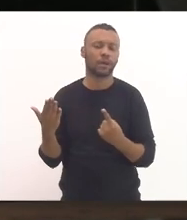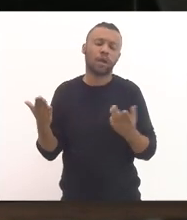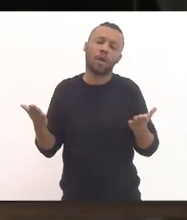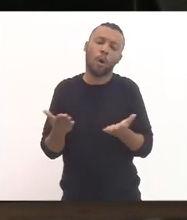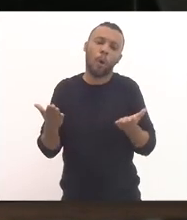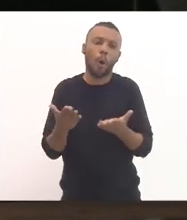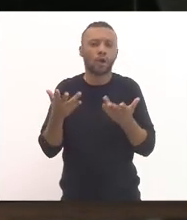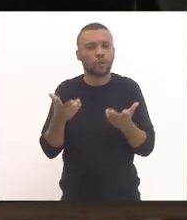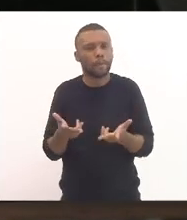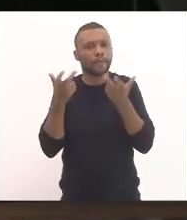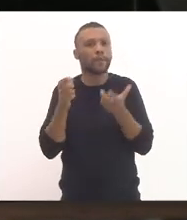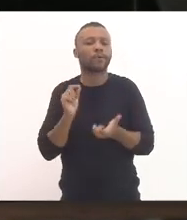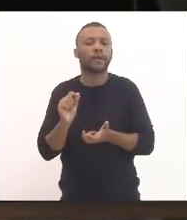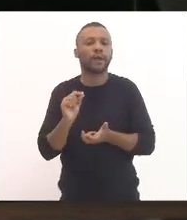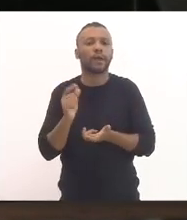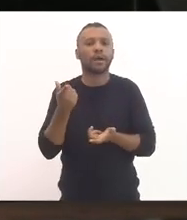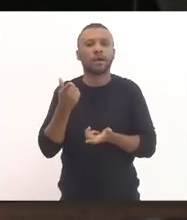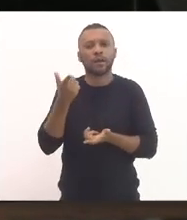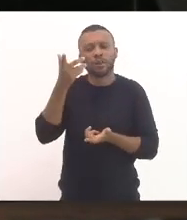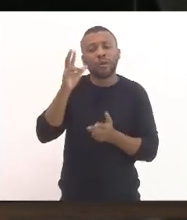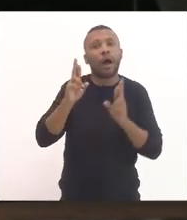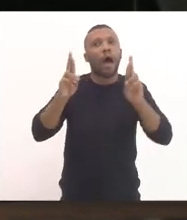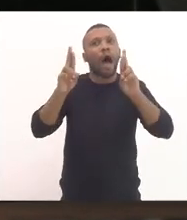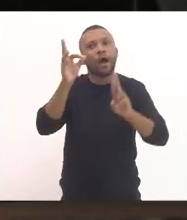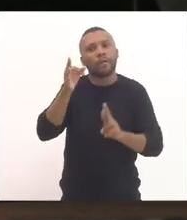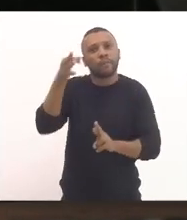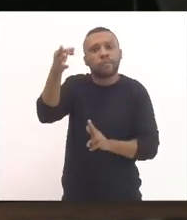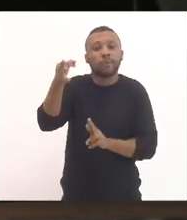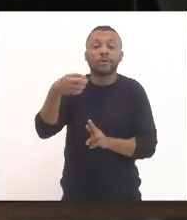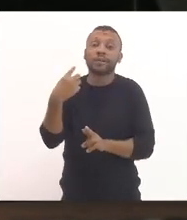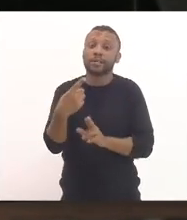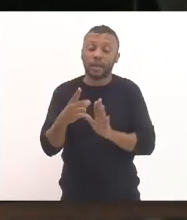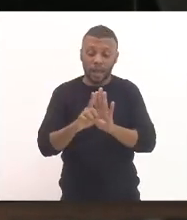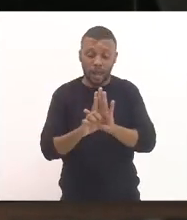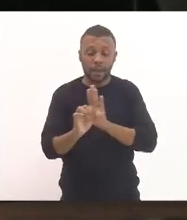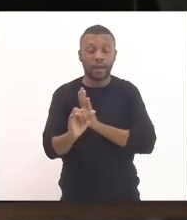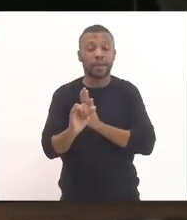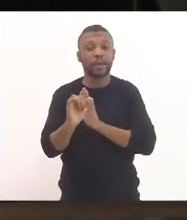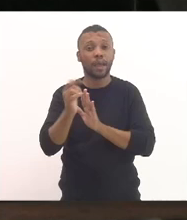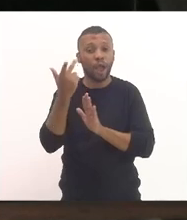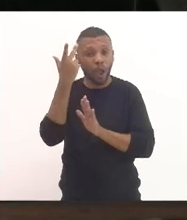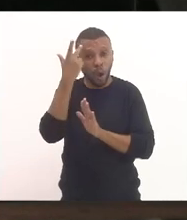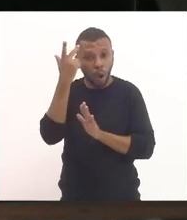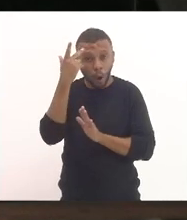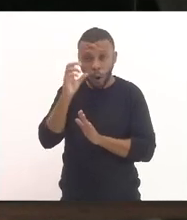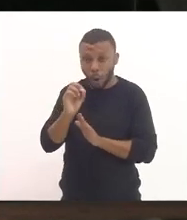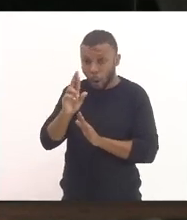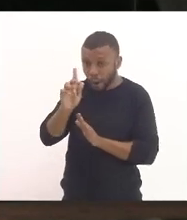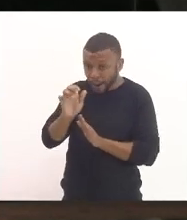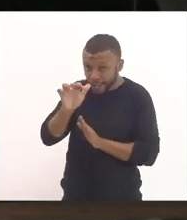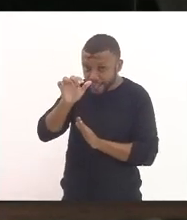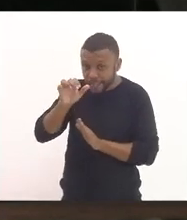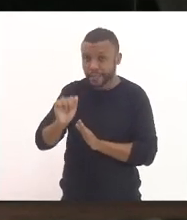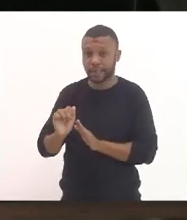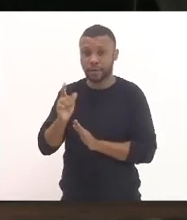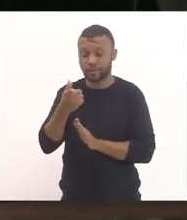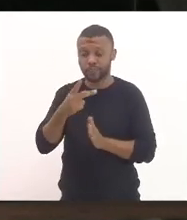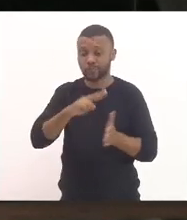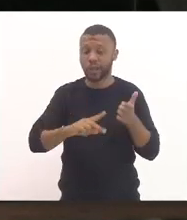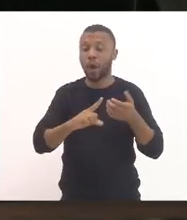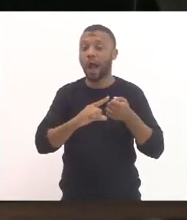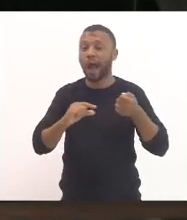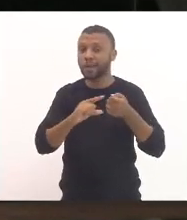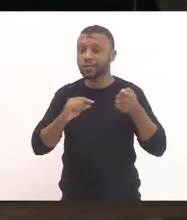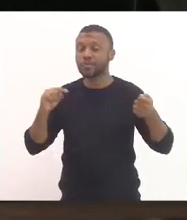vejo hoje uma uma luz no fim do túnel que a nossa lei orgânica na sua tela aqui que eu já até esqueci o